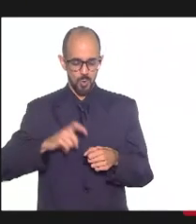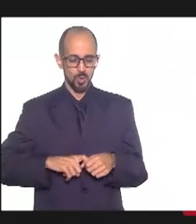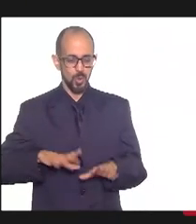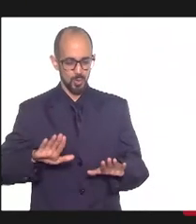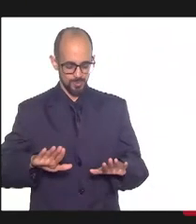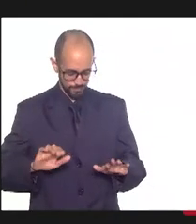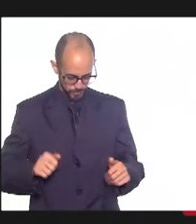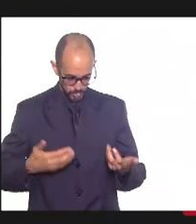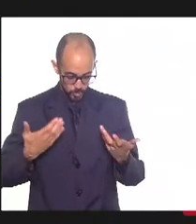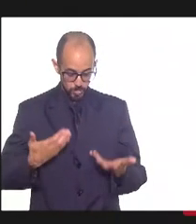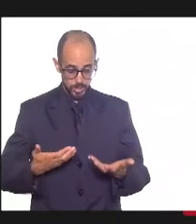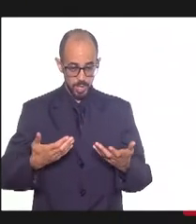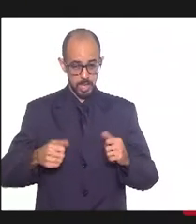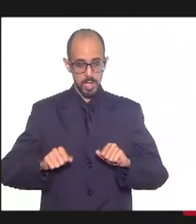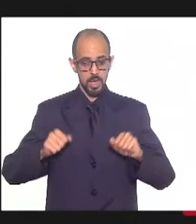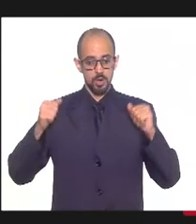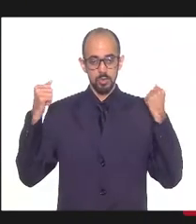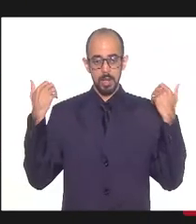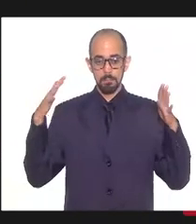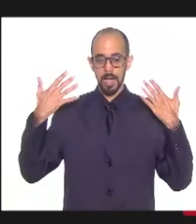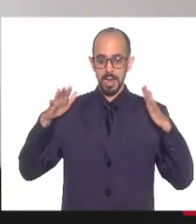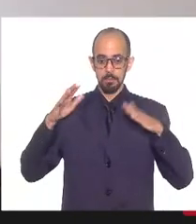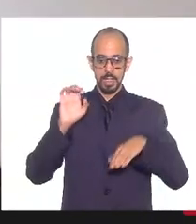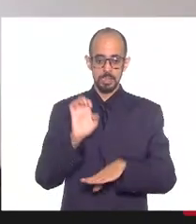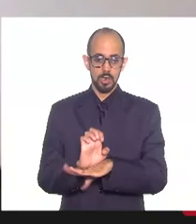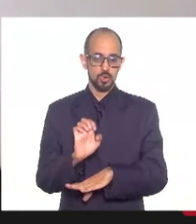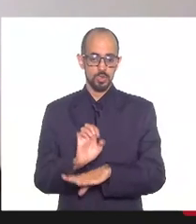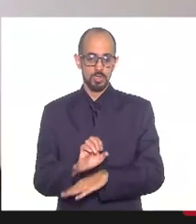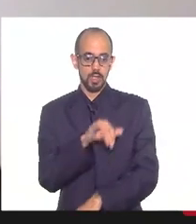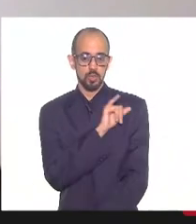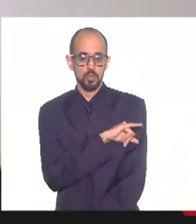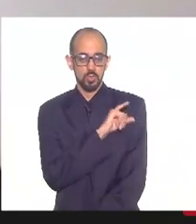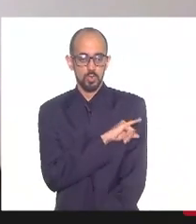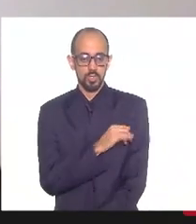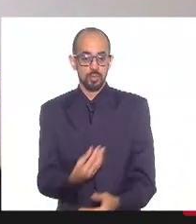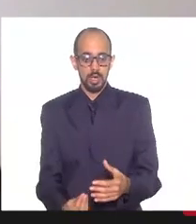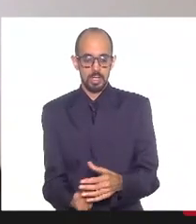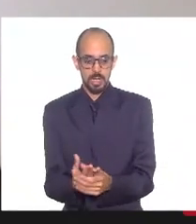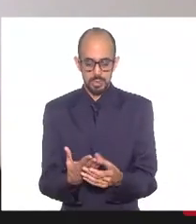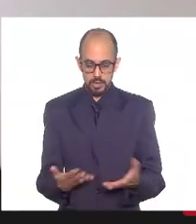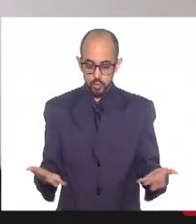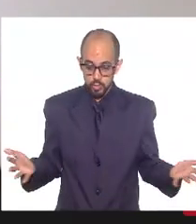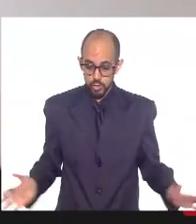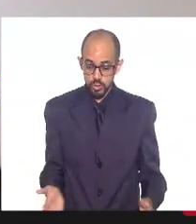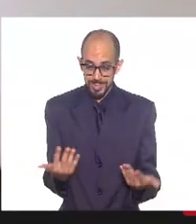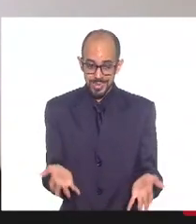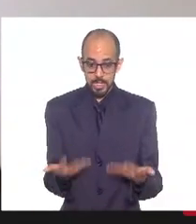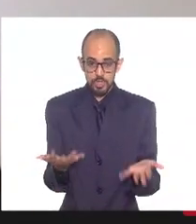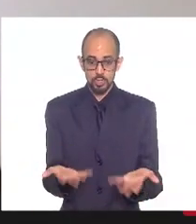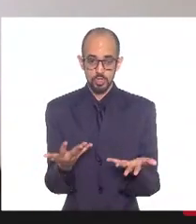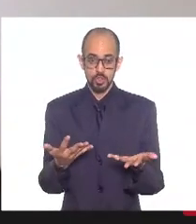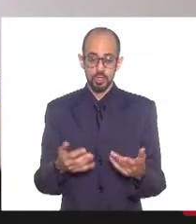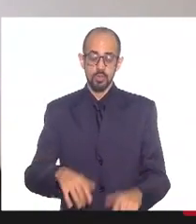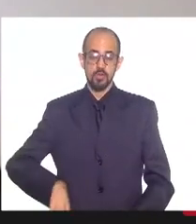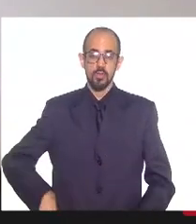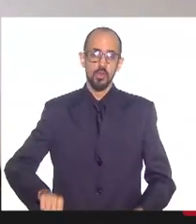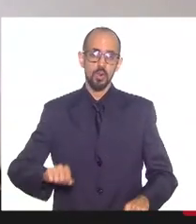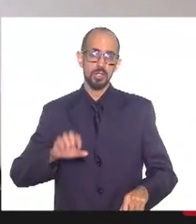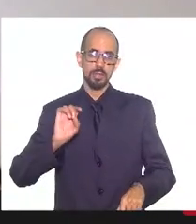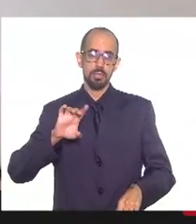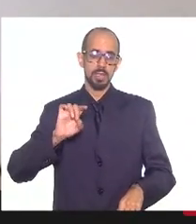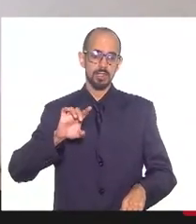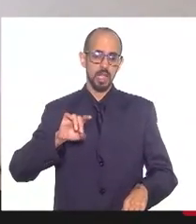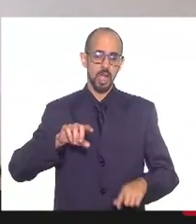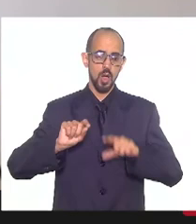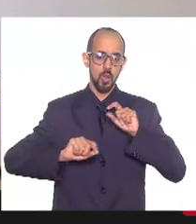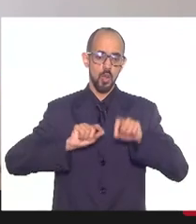quero felicitar o Estado do Rio de Janeiro para a criação de incentivos, né, para esse mercado de gás, em particular para